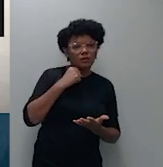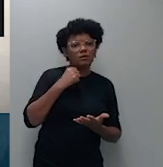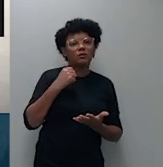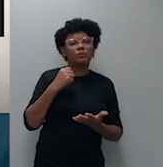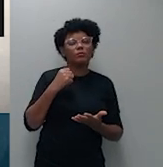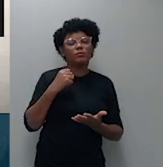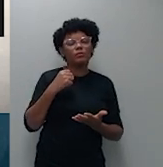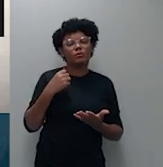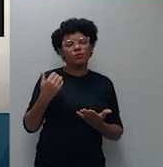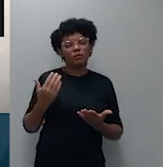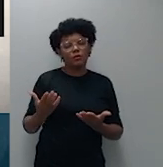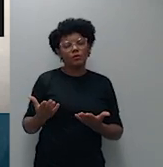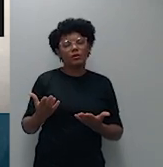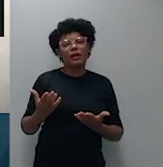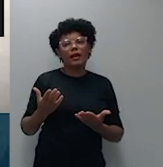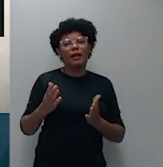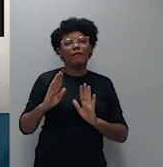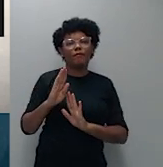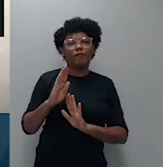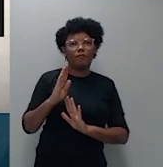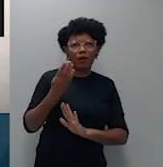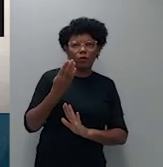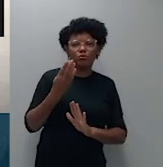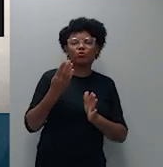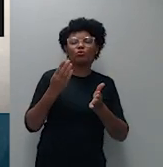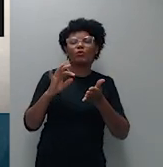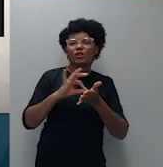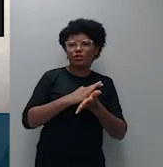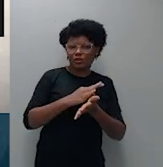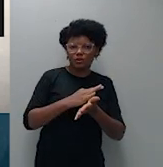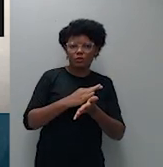educação mediante fraude